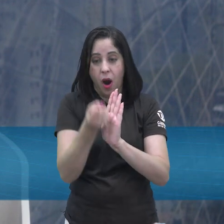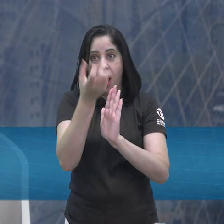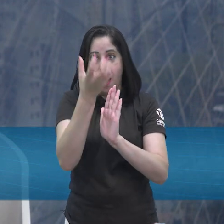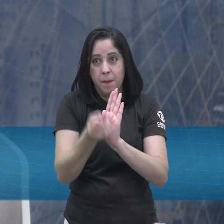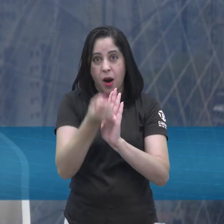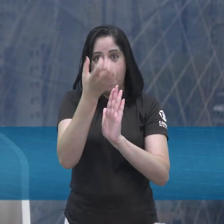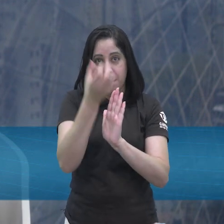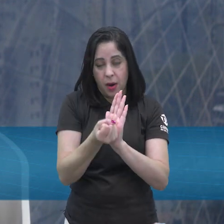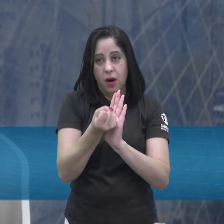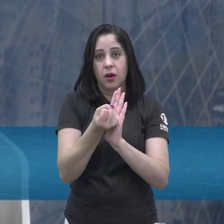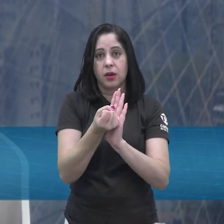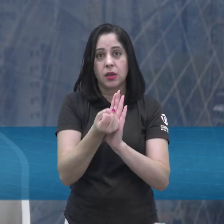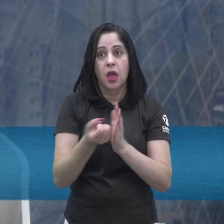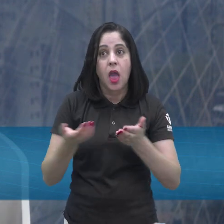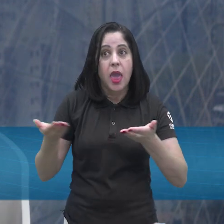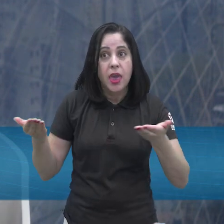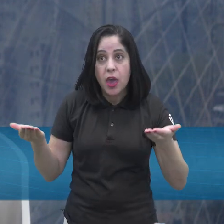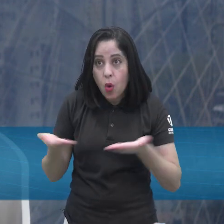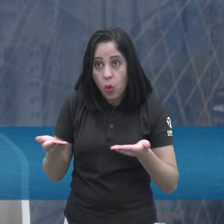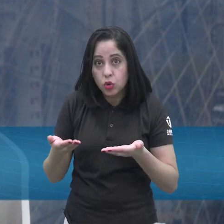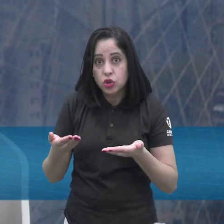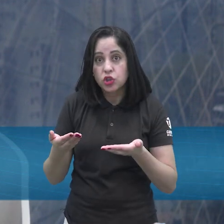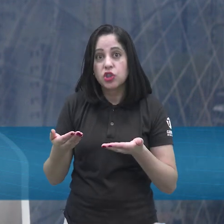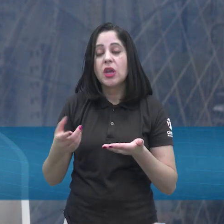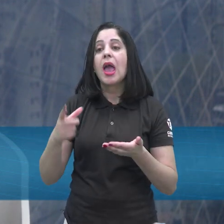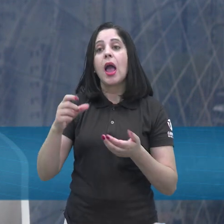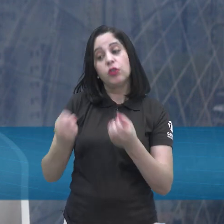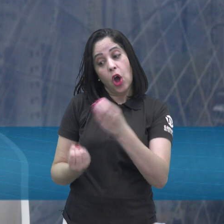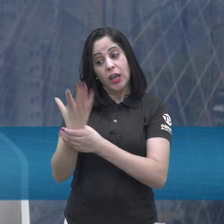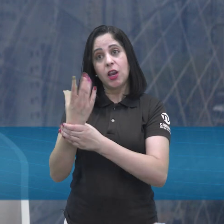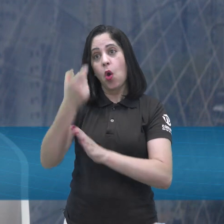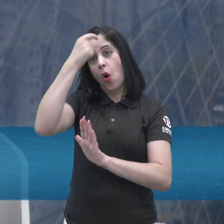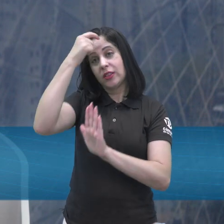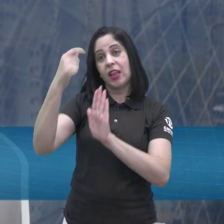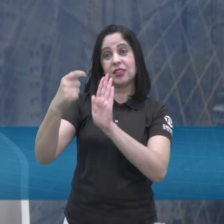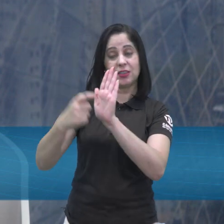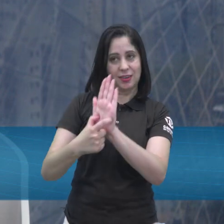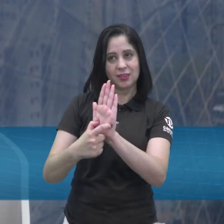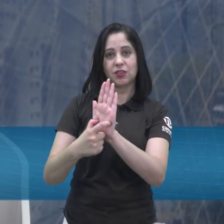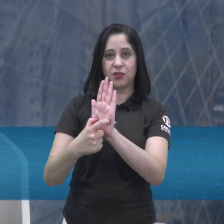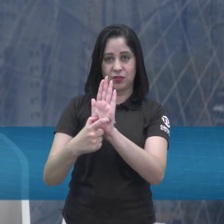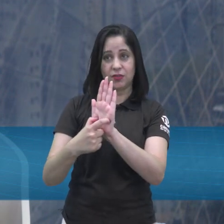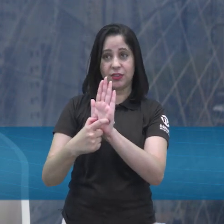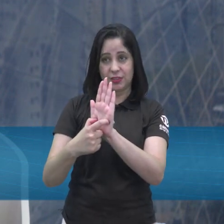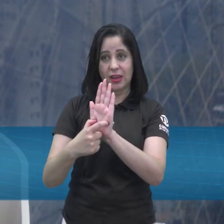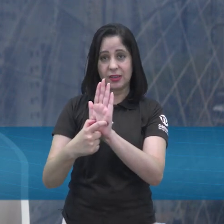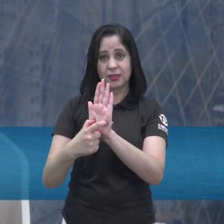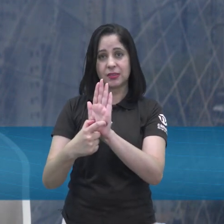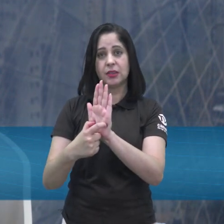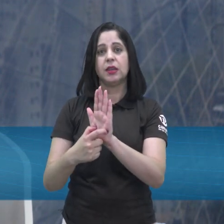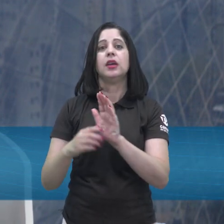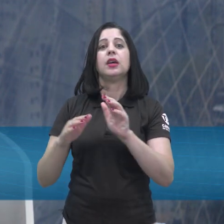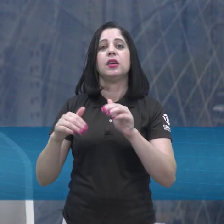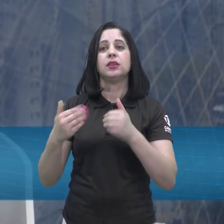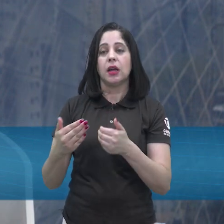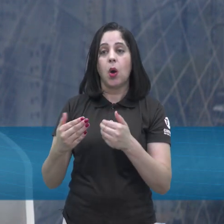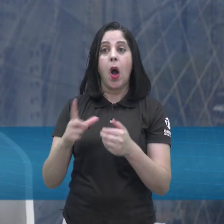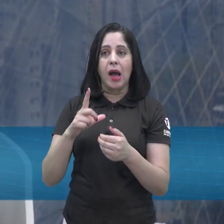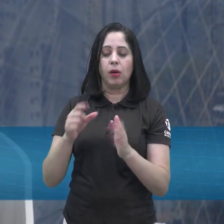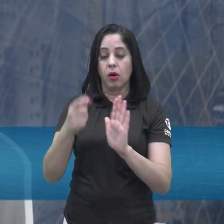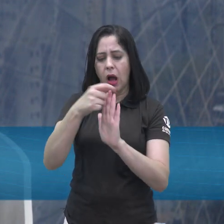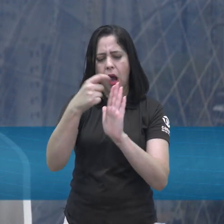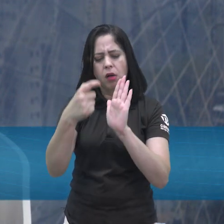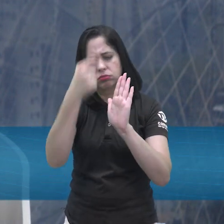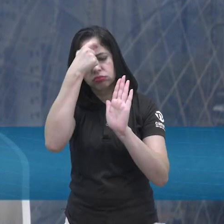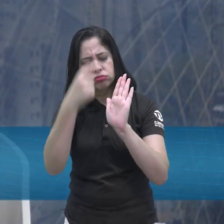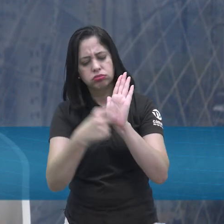absurda que serve como base hoje para aquilo que a gente conhece como inteligências artificiais. Né? As inteligências artificiais, elas são